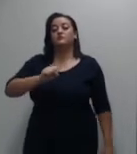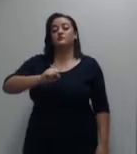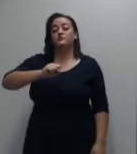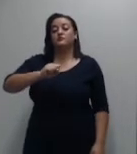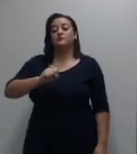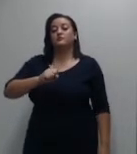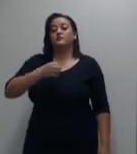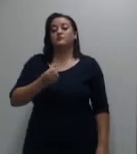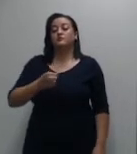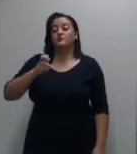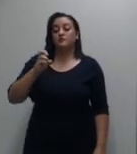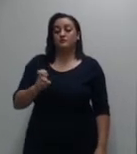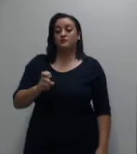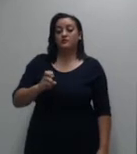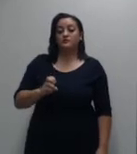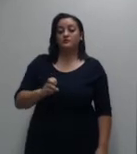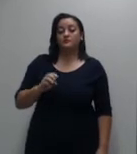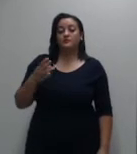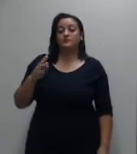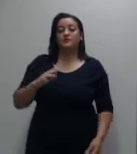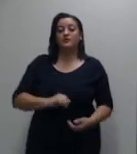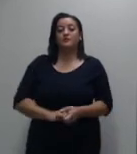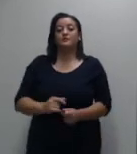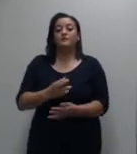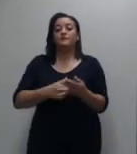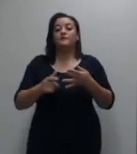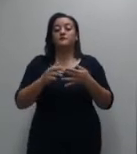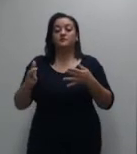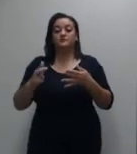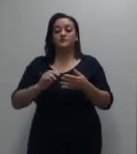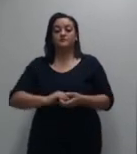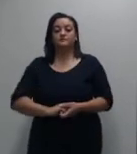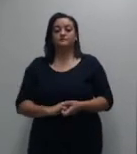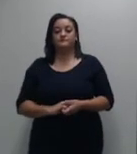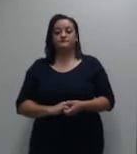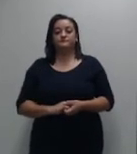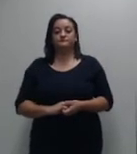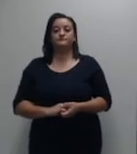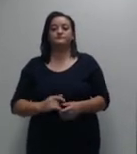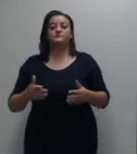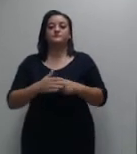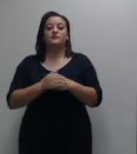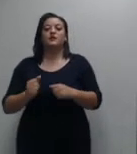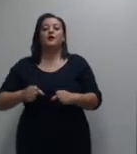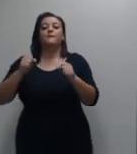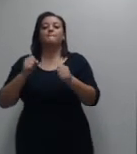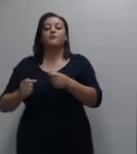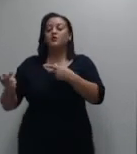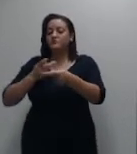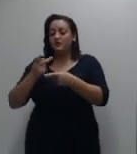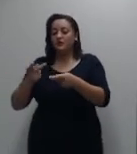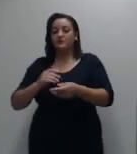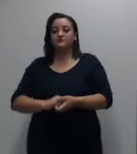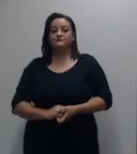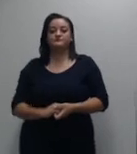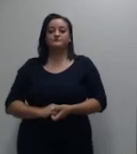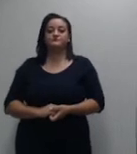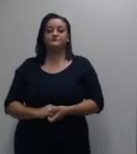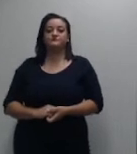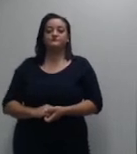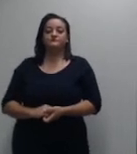2865 do Maranhão uma grave interno chamado só silêncio até a palavra é